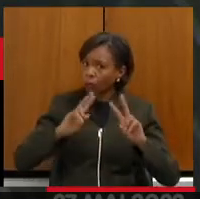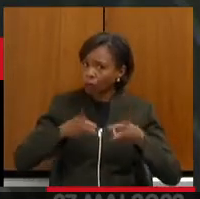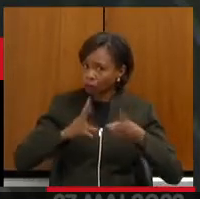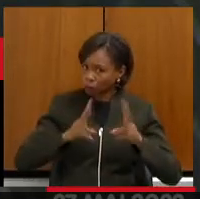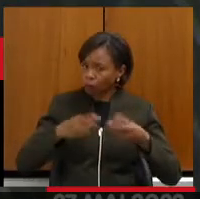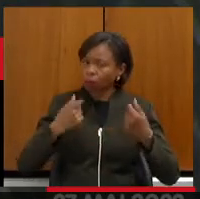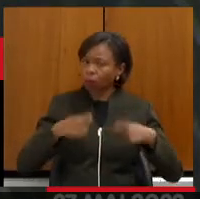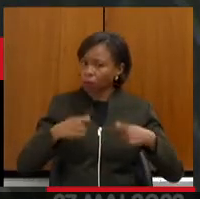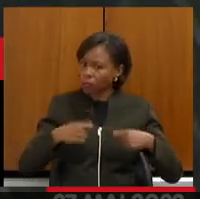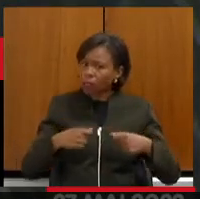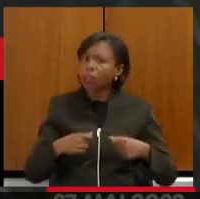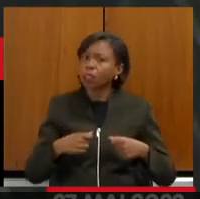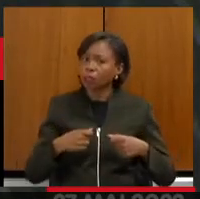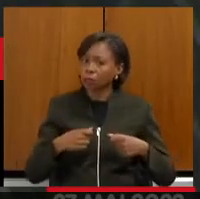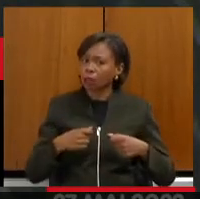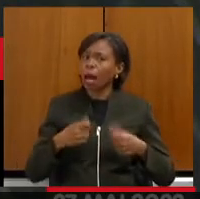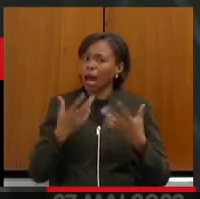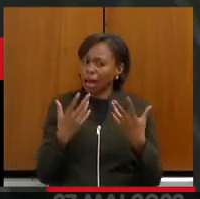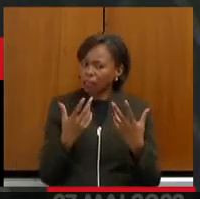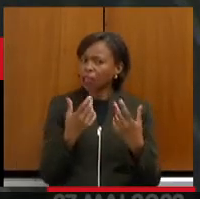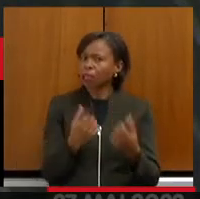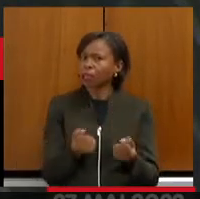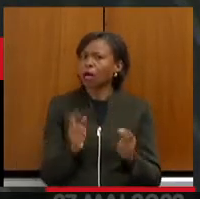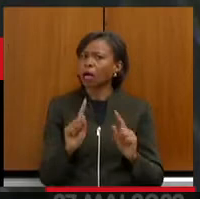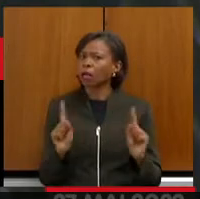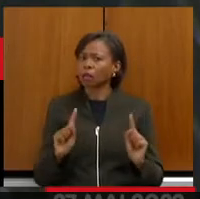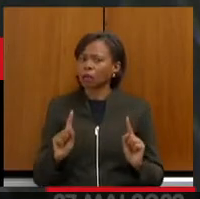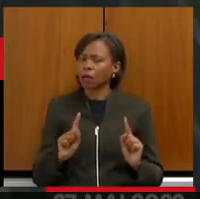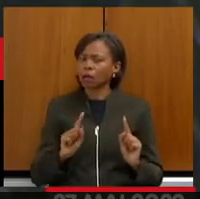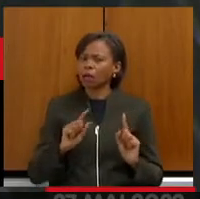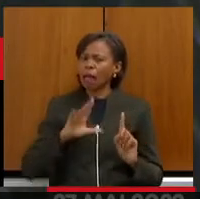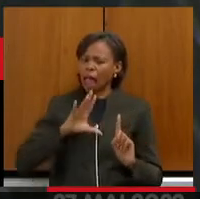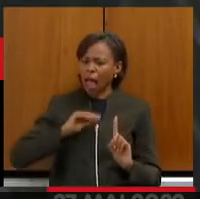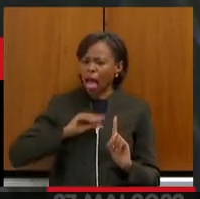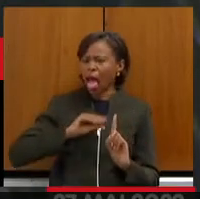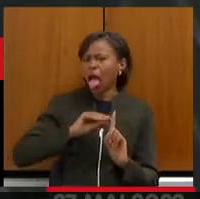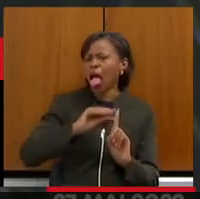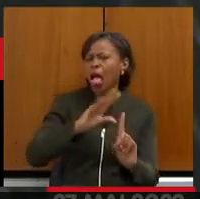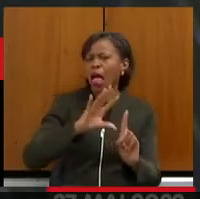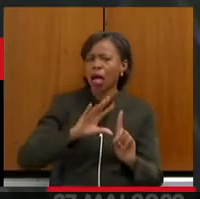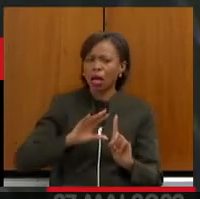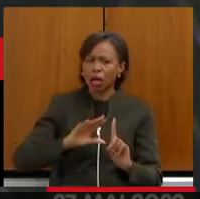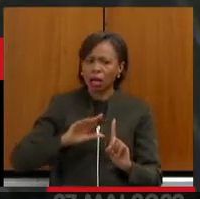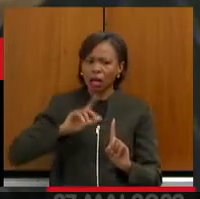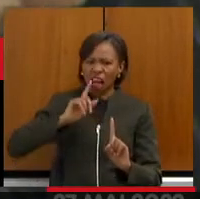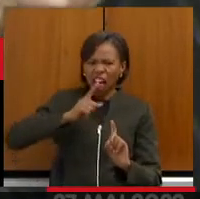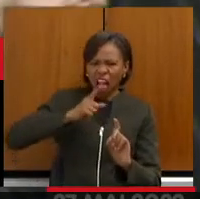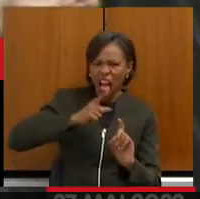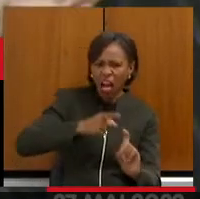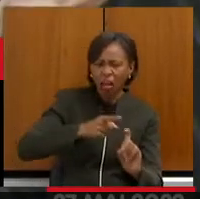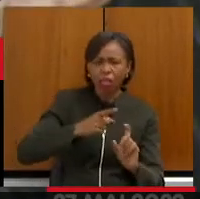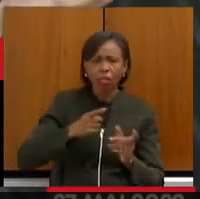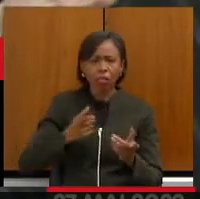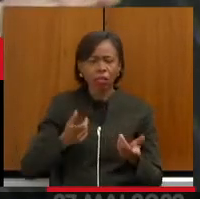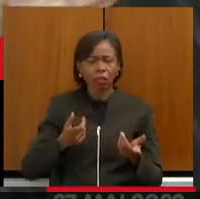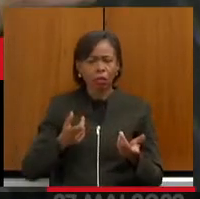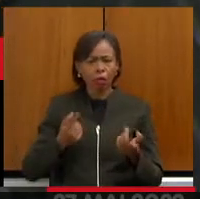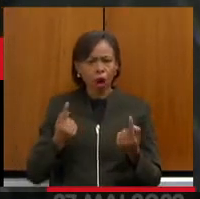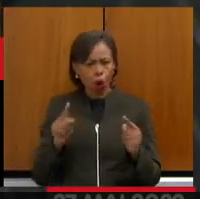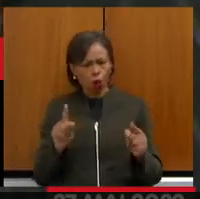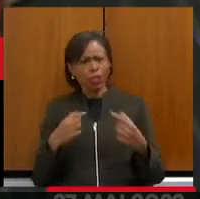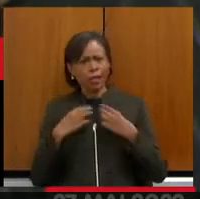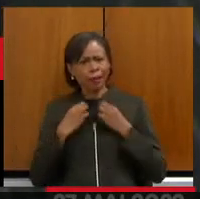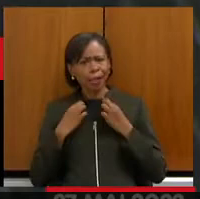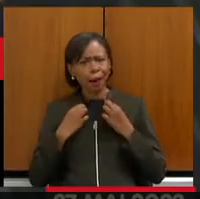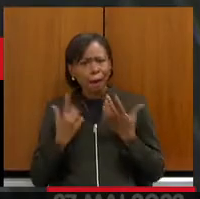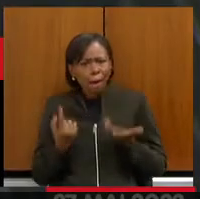permitir mais são tentativas de assédio sexual assédio moral a pega nossa roupa falo